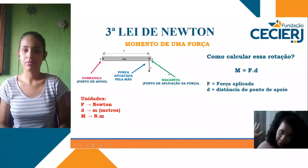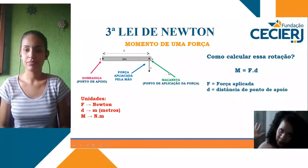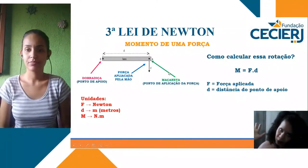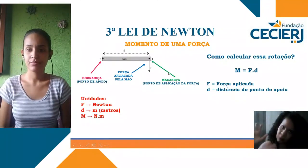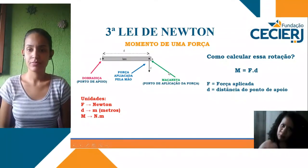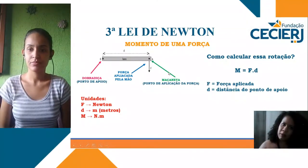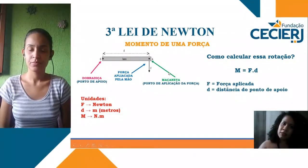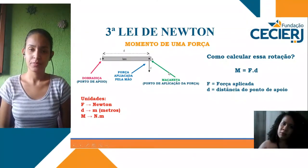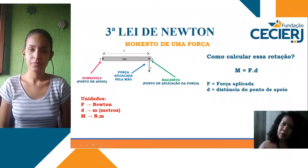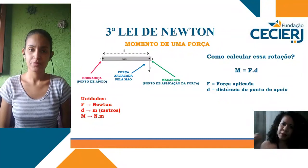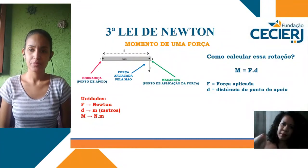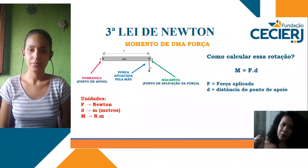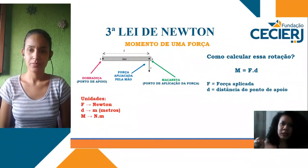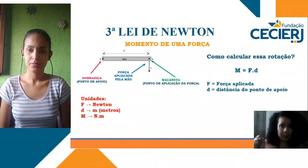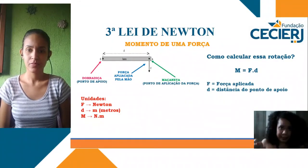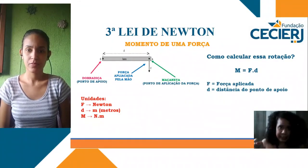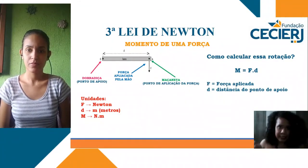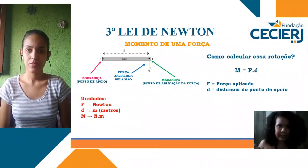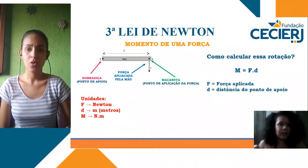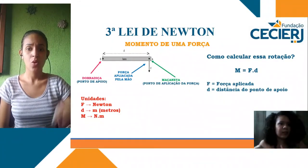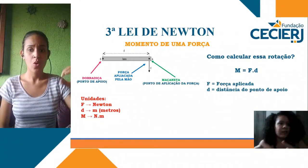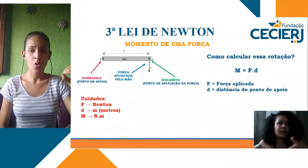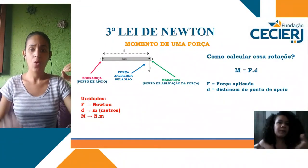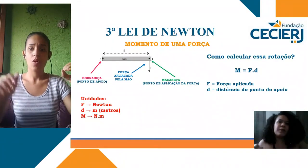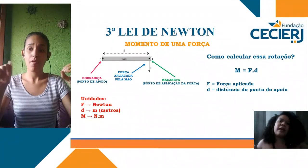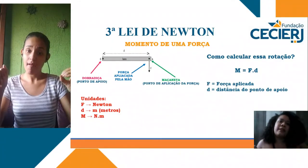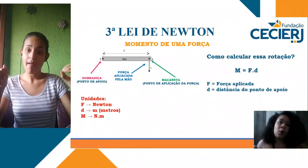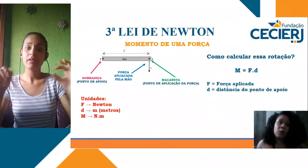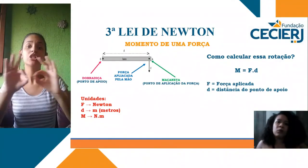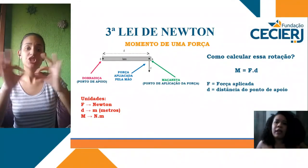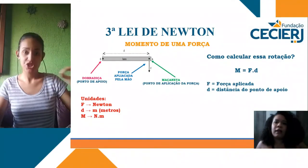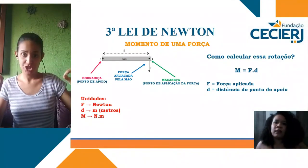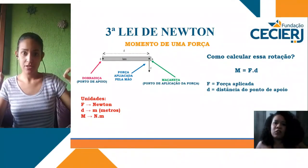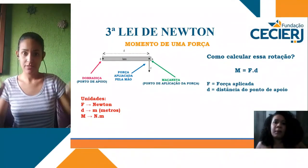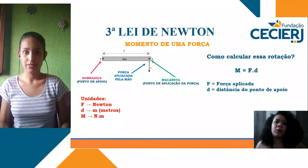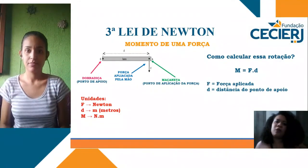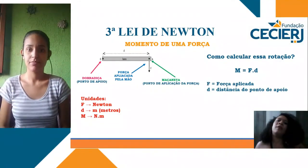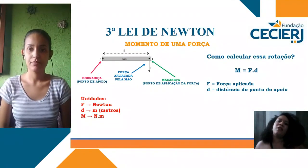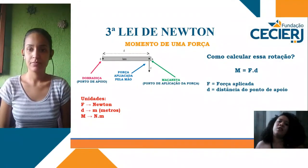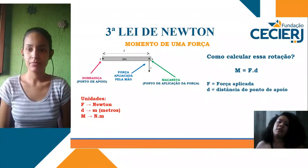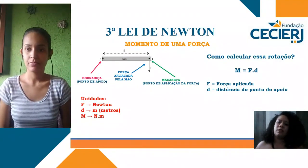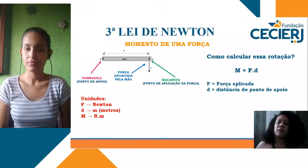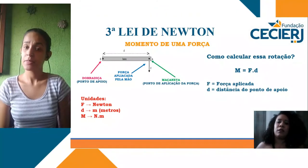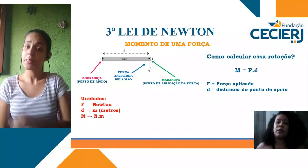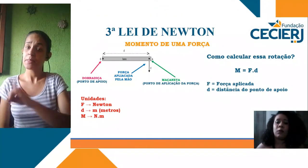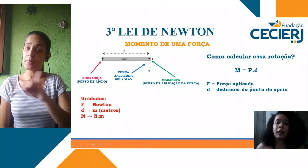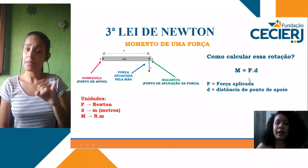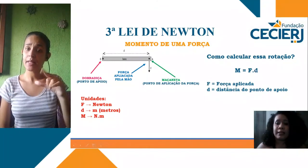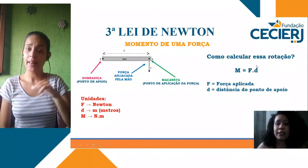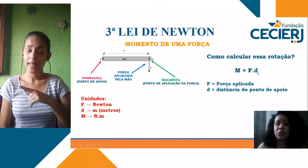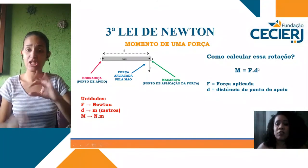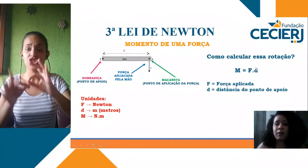tu bota a mão para abrir a porta, maçaneta, até o ponto de apoio da dobradiça.